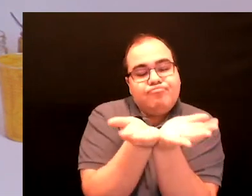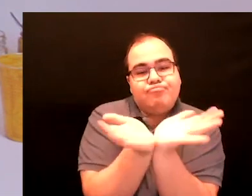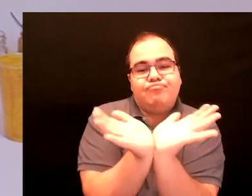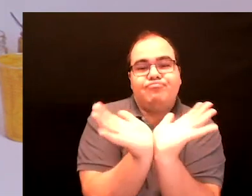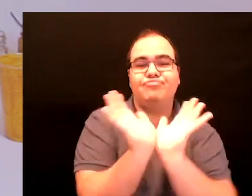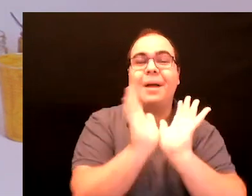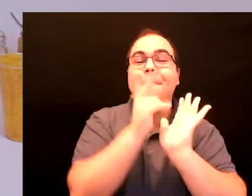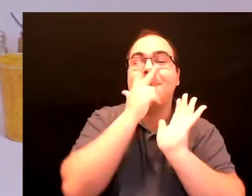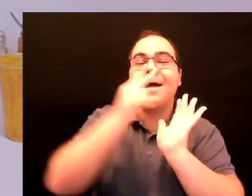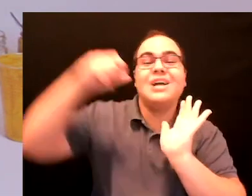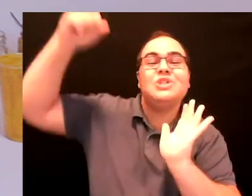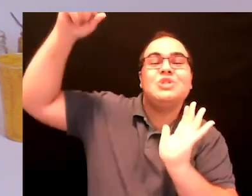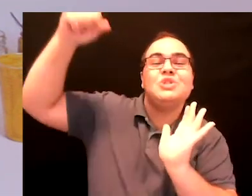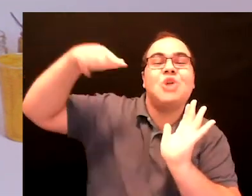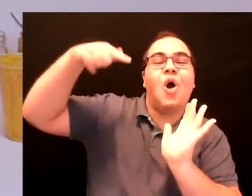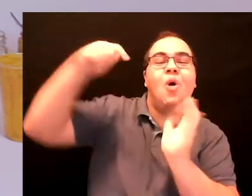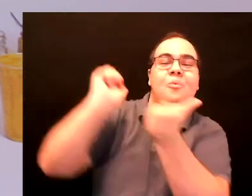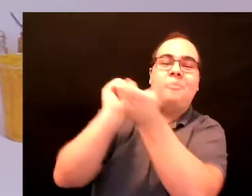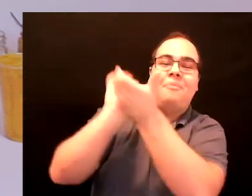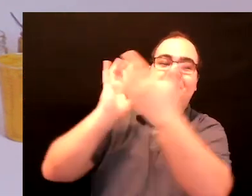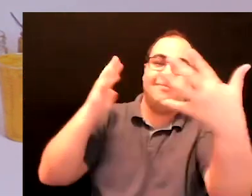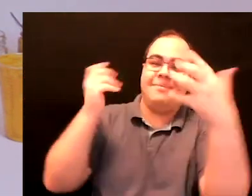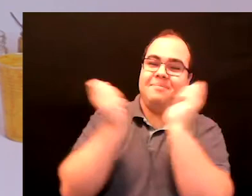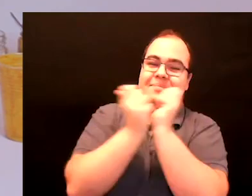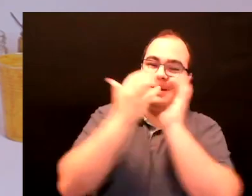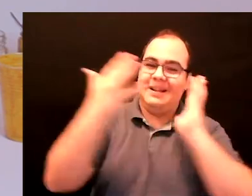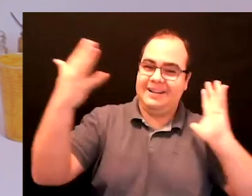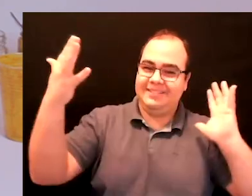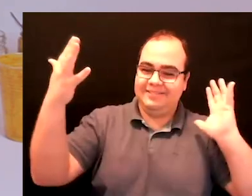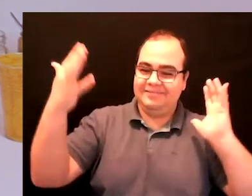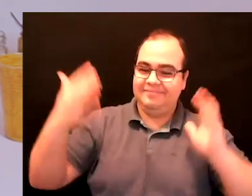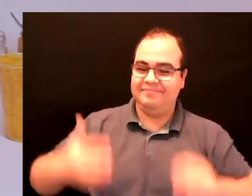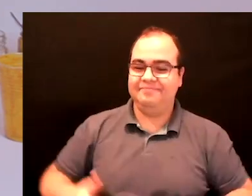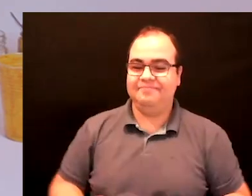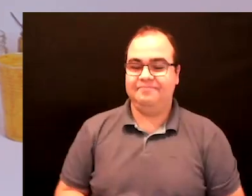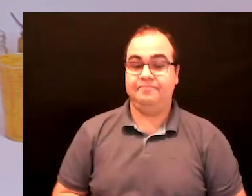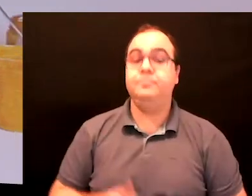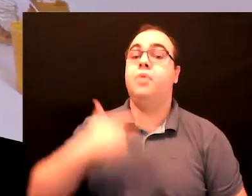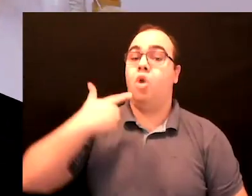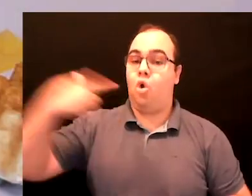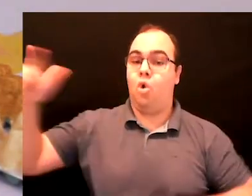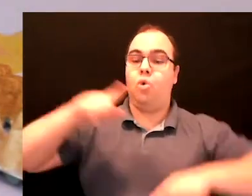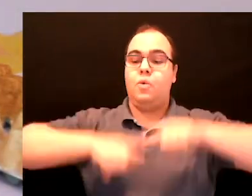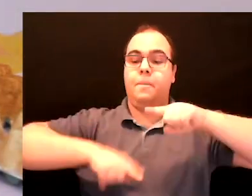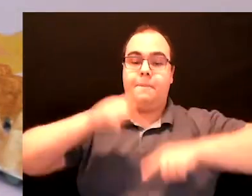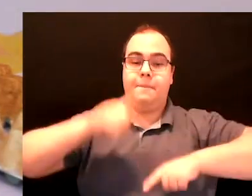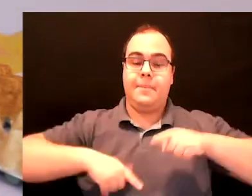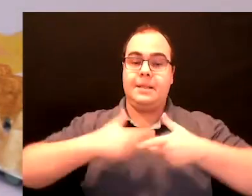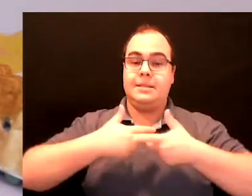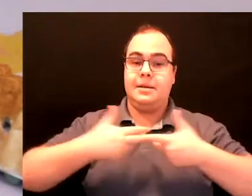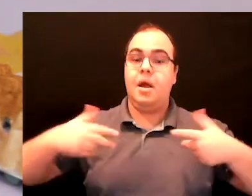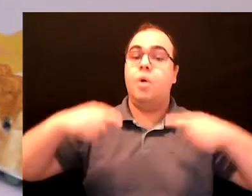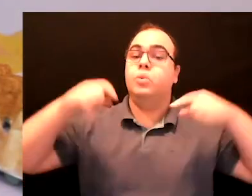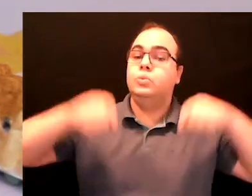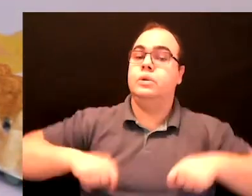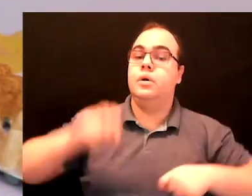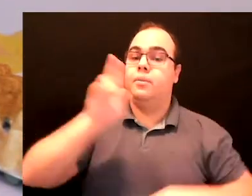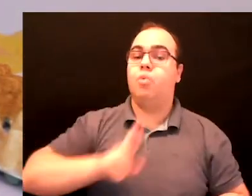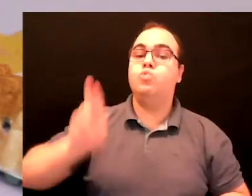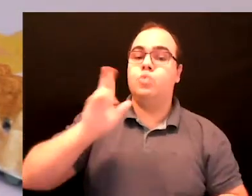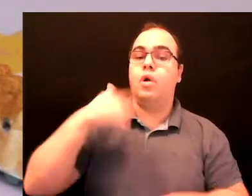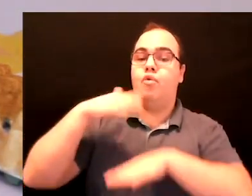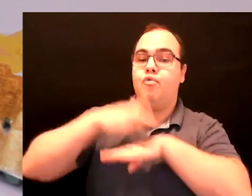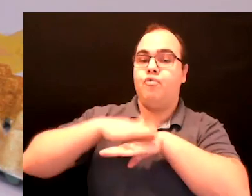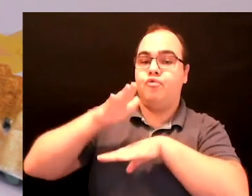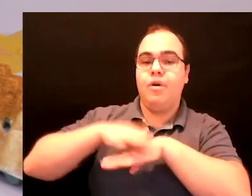ele vira esse sol brilhante aí que depois a gente vai utilizar num figurino, tá? Um outro